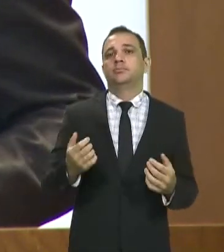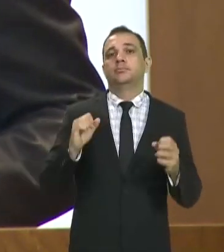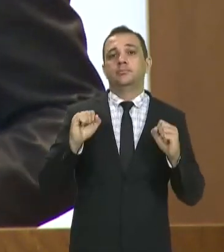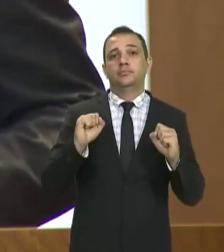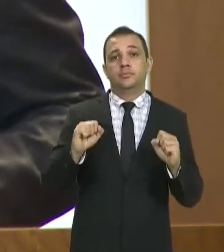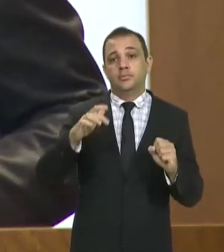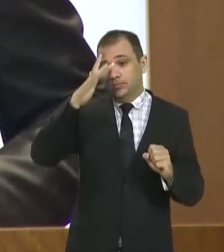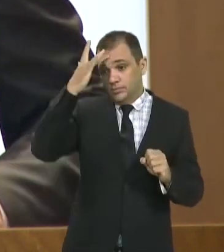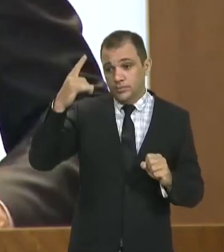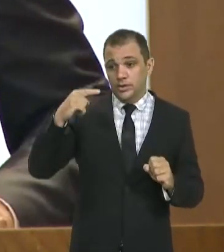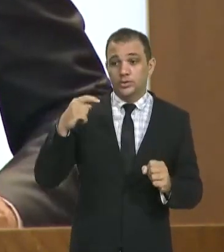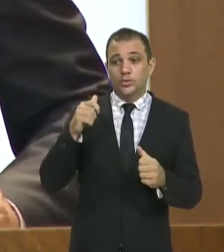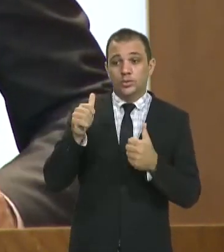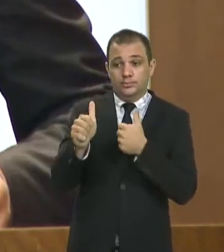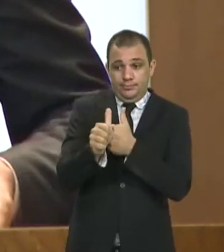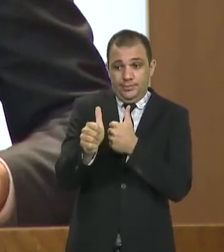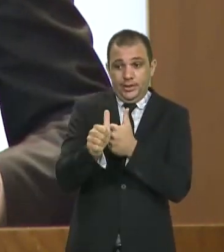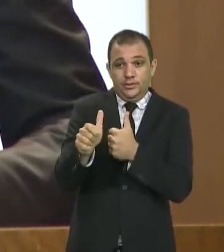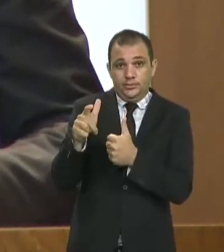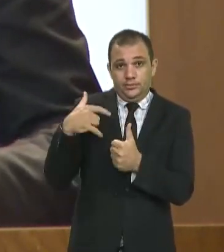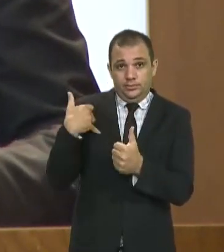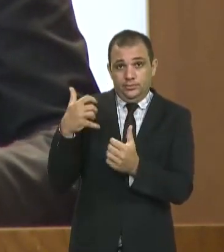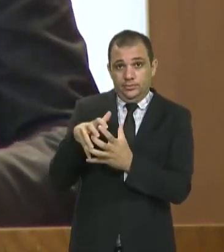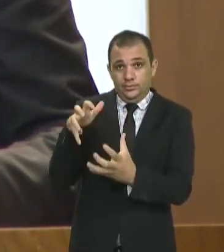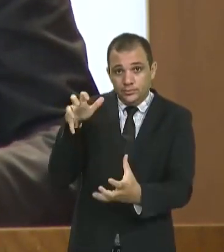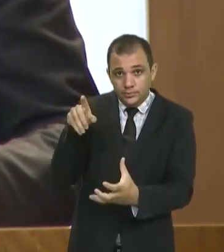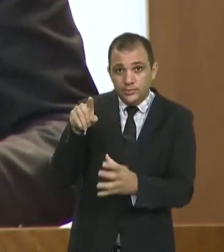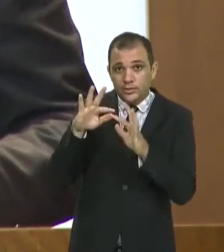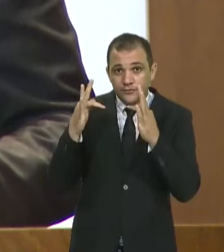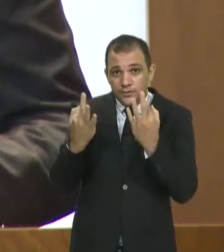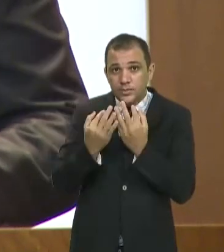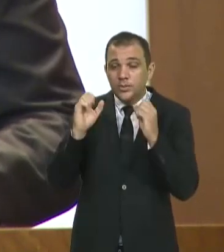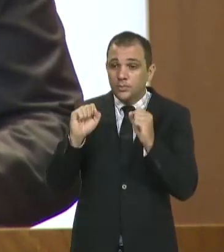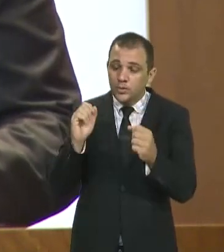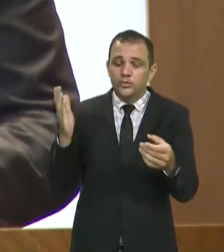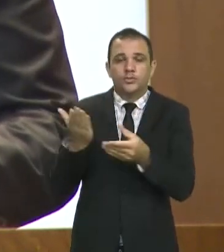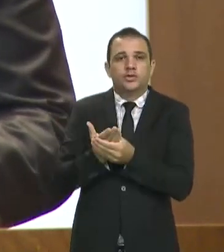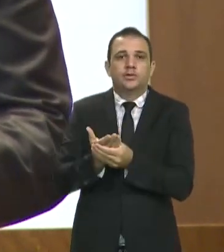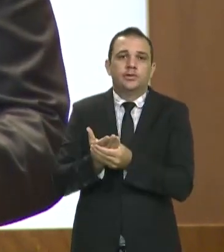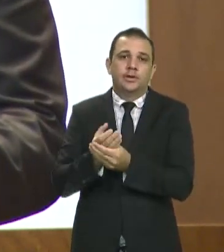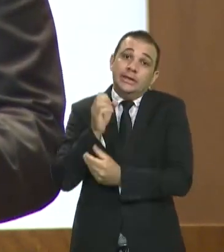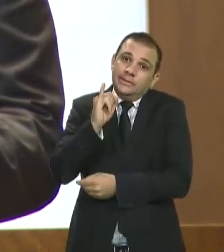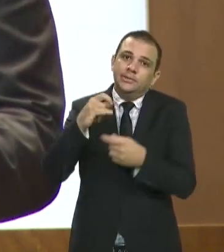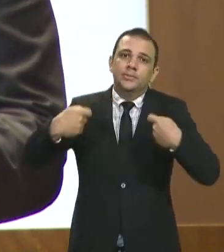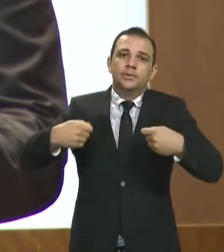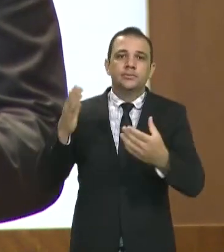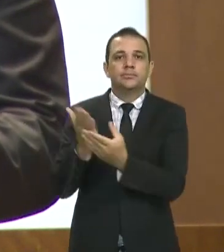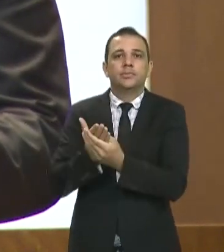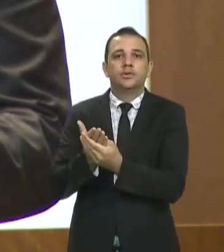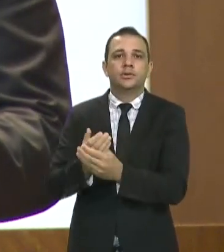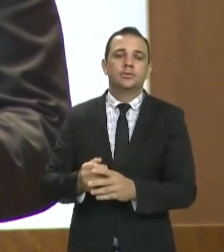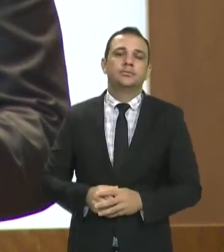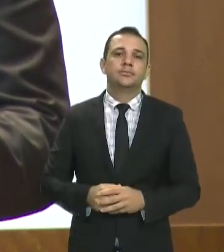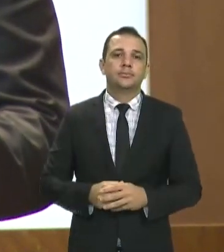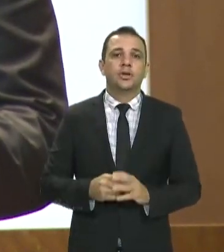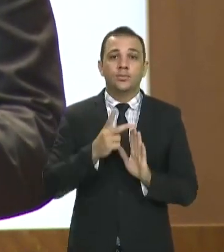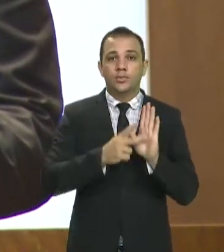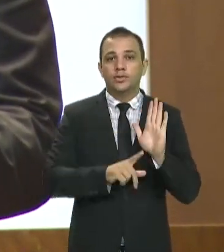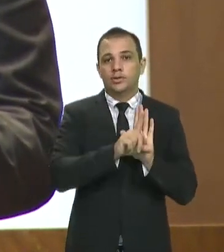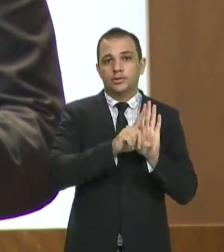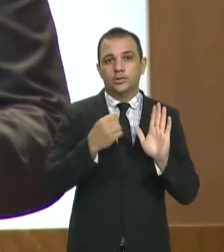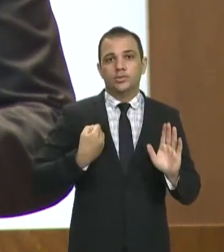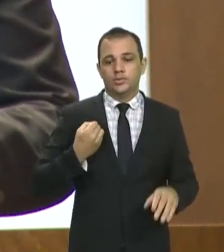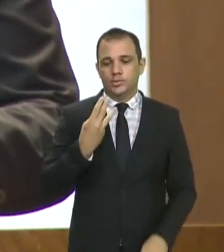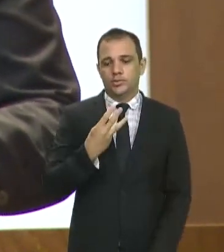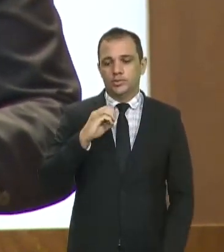próximas possam ajuizar a ação, caso necessário. Então, o projeto de lei número 307/2020, de